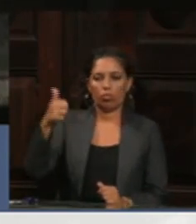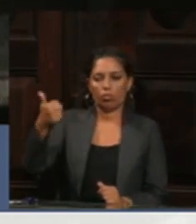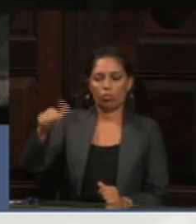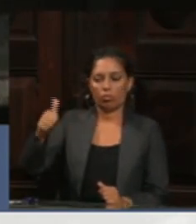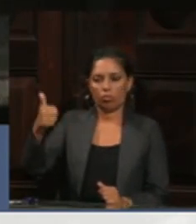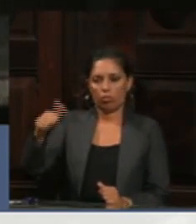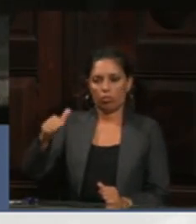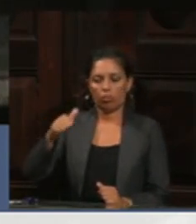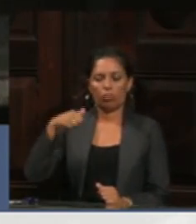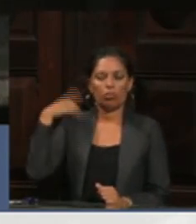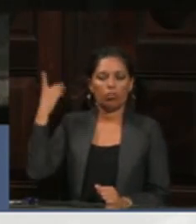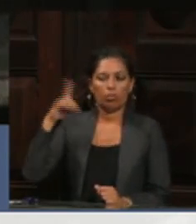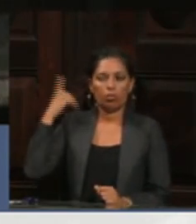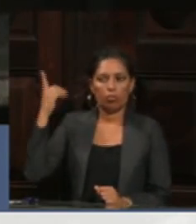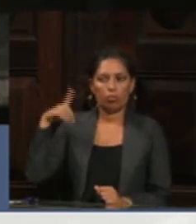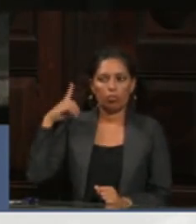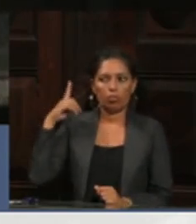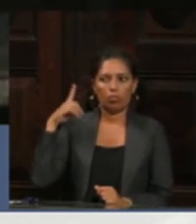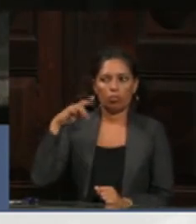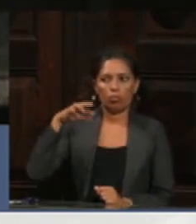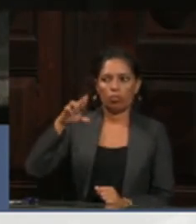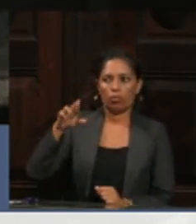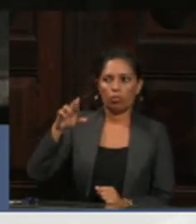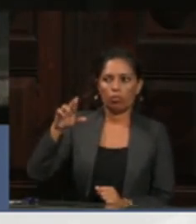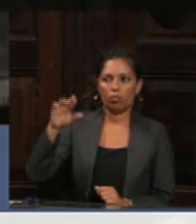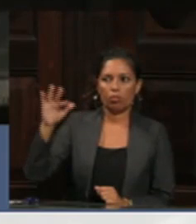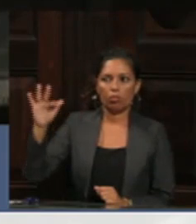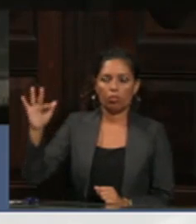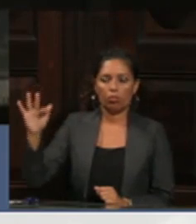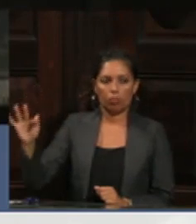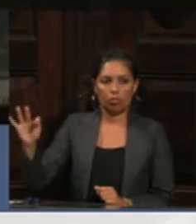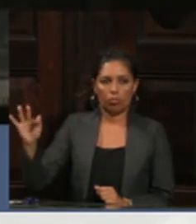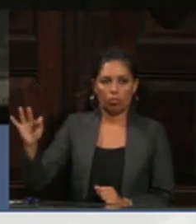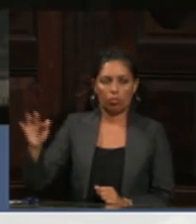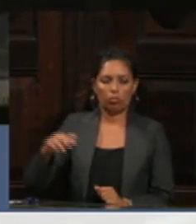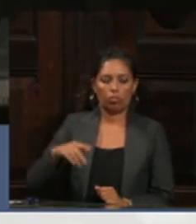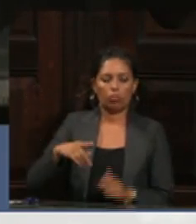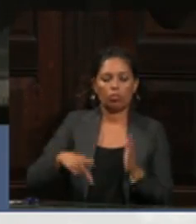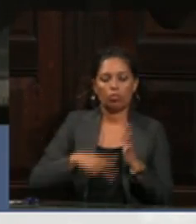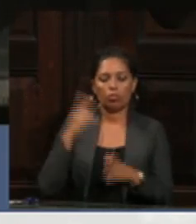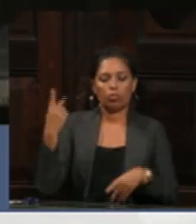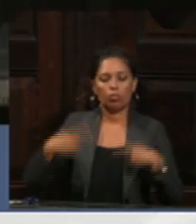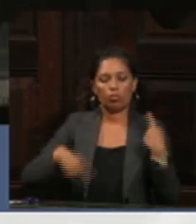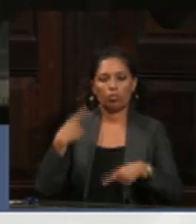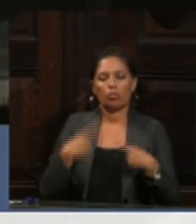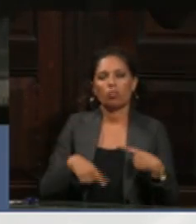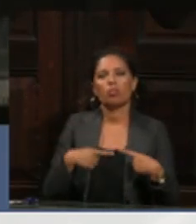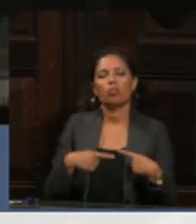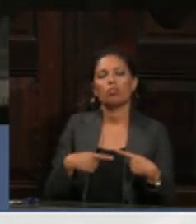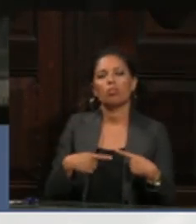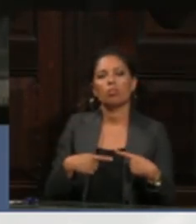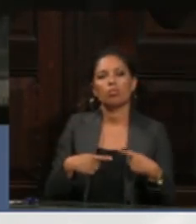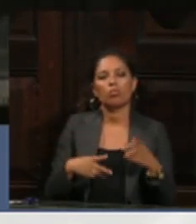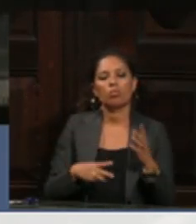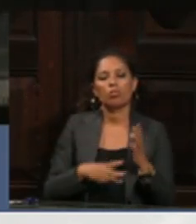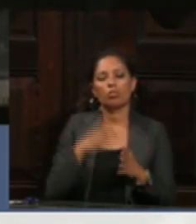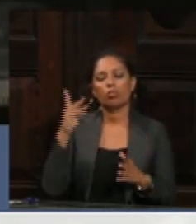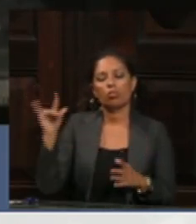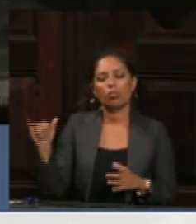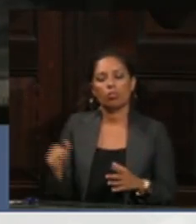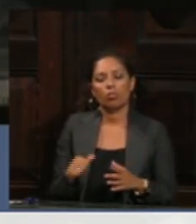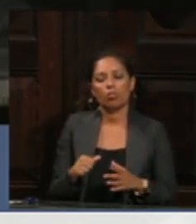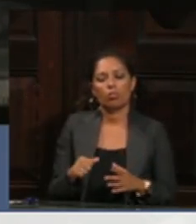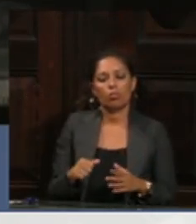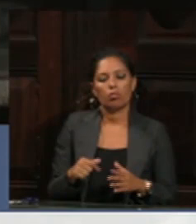446/2011, de autoria do deputado Rafael do Gordo. Em segunda discussão, terceiro dia